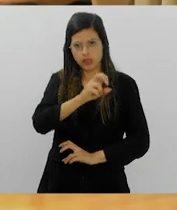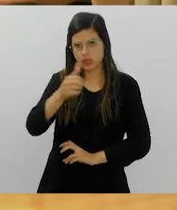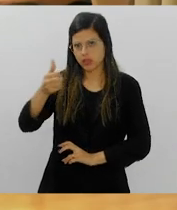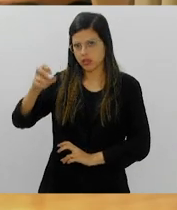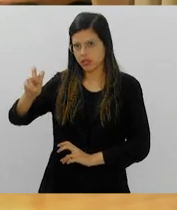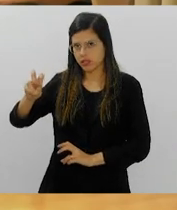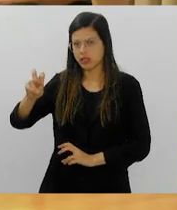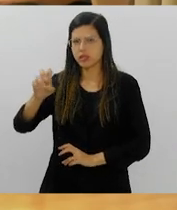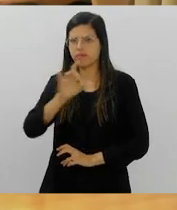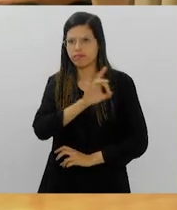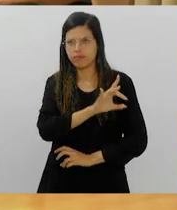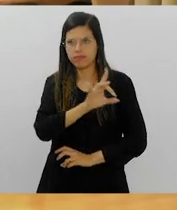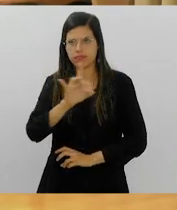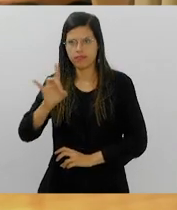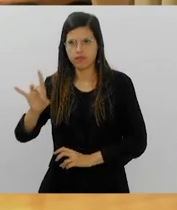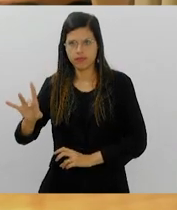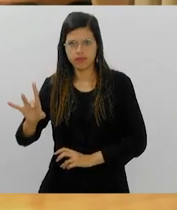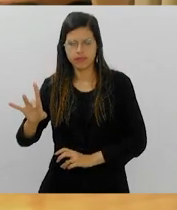expor